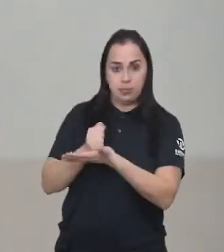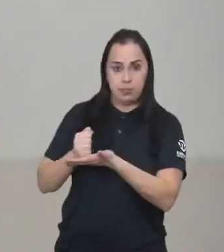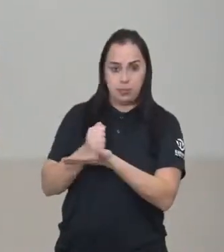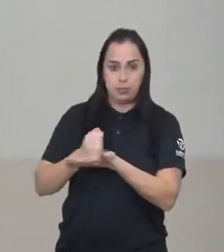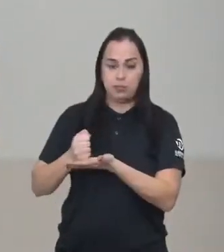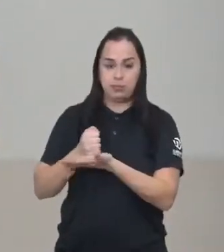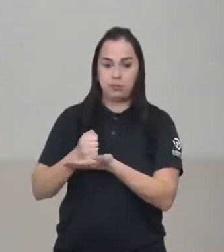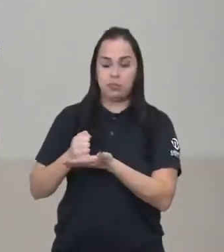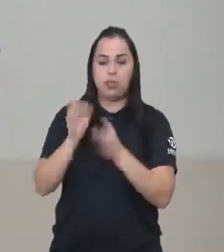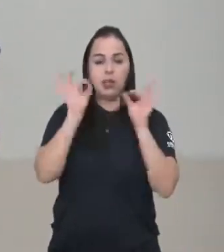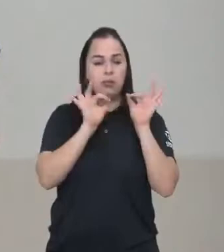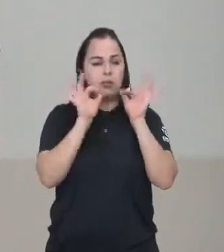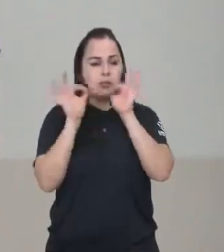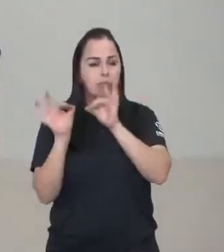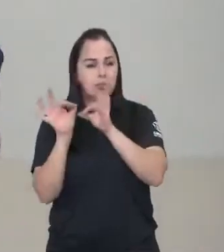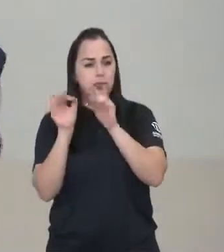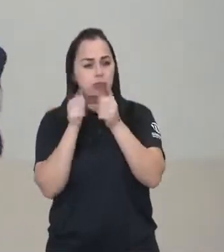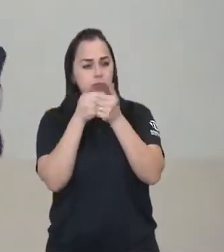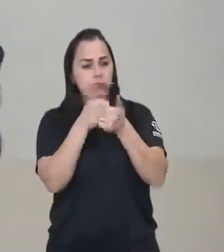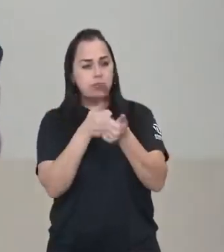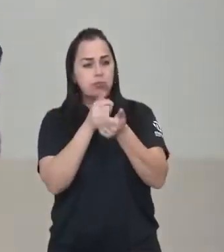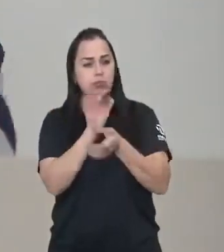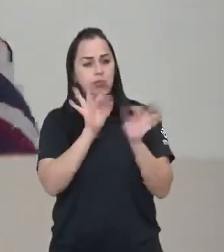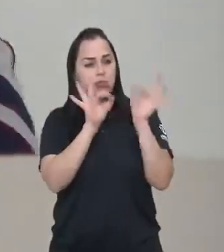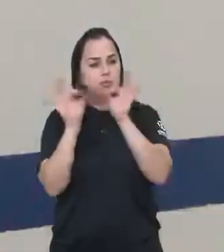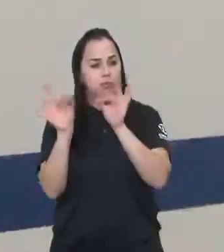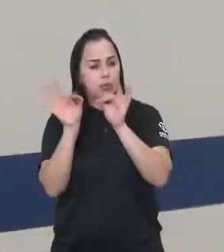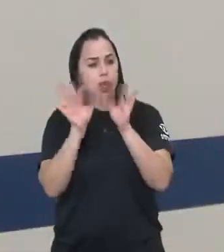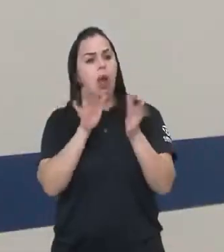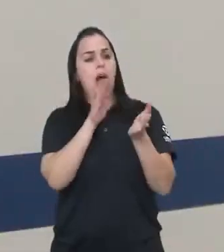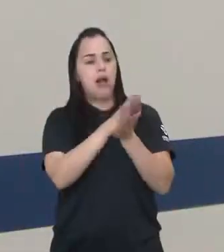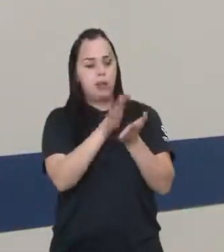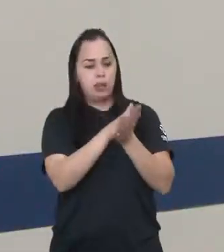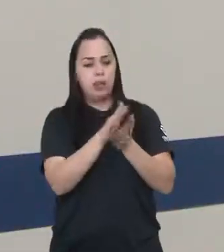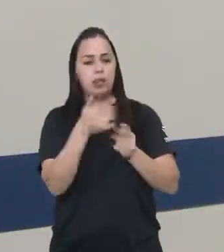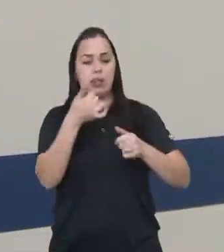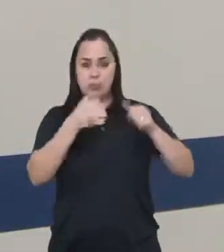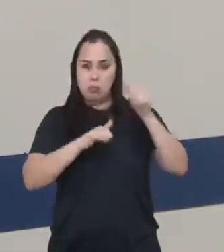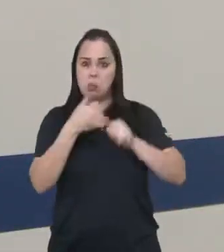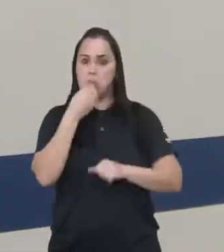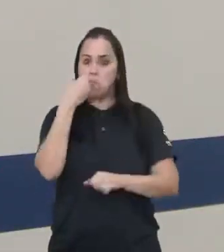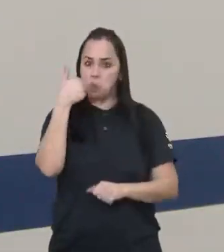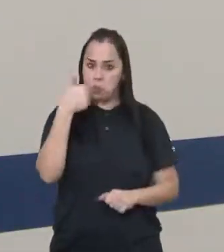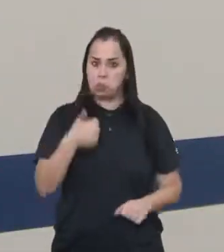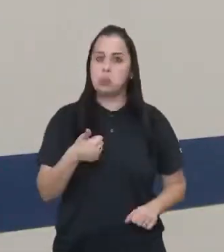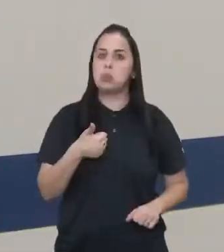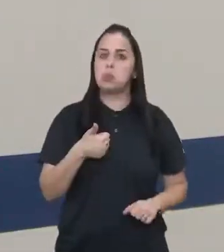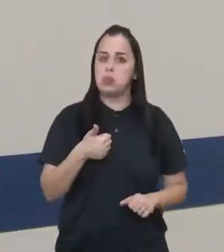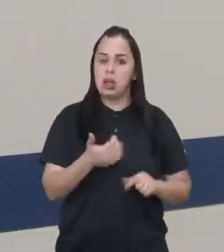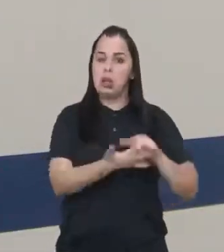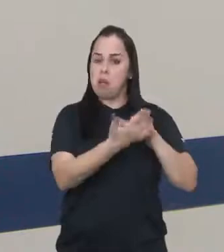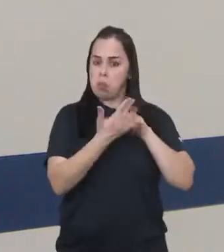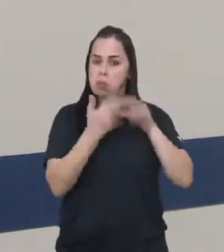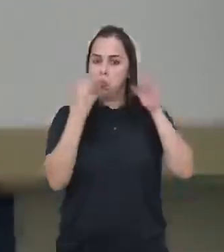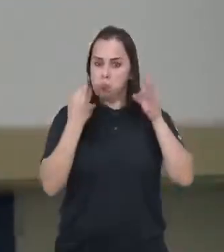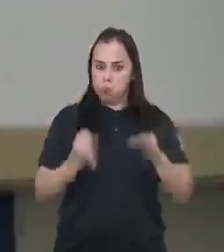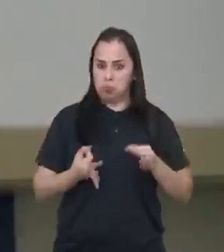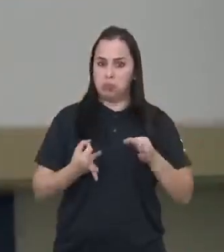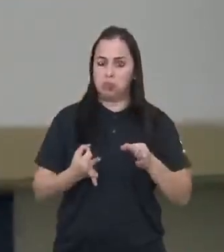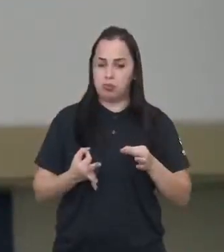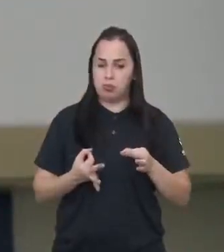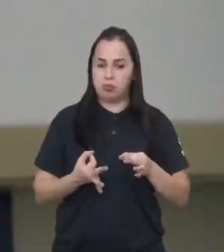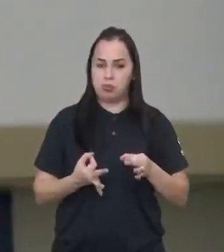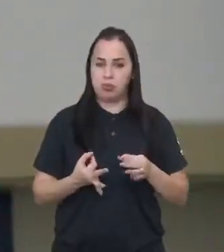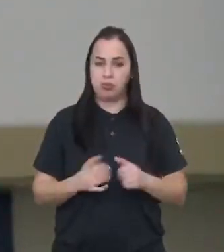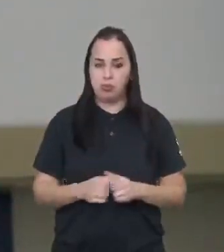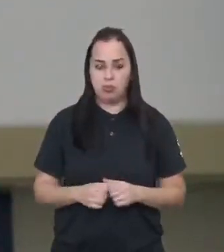da Farmácia acompanhou a apresentação das metas fiscais e avaliou positivamente os dados apresentados pelo secretário